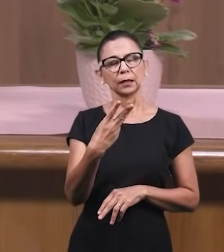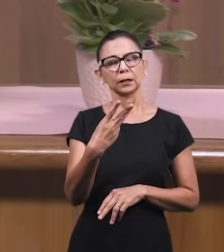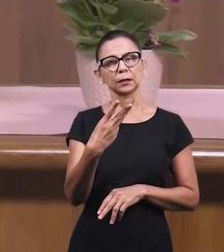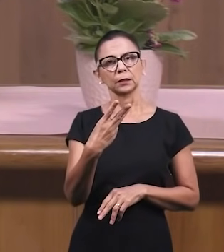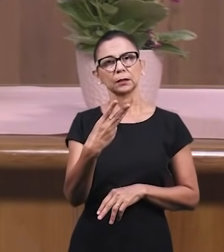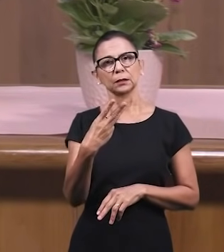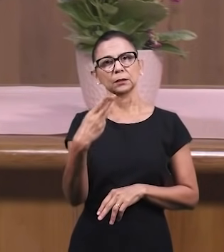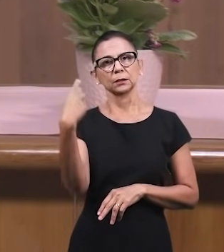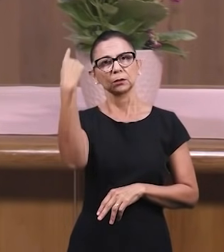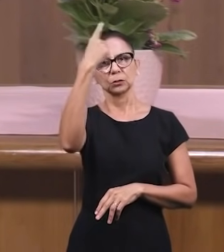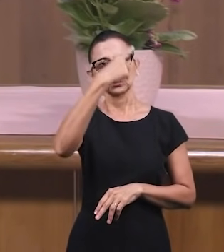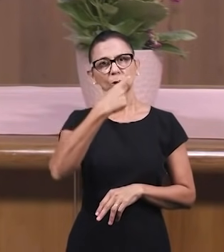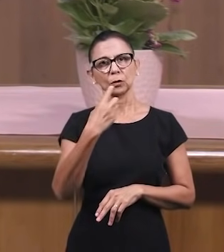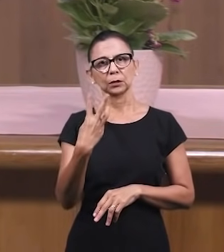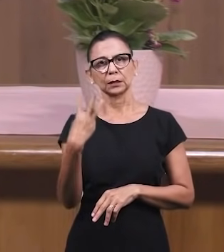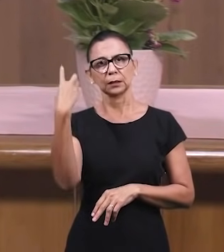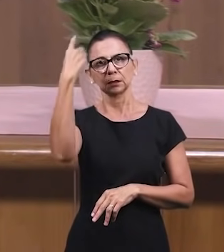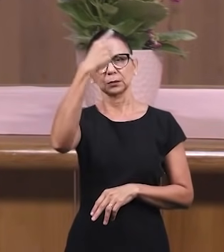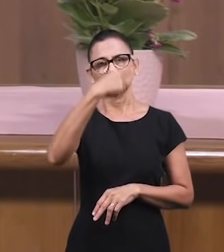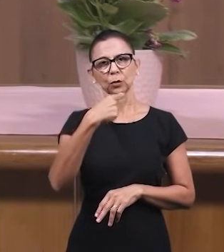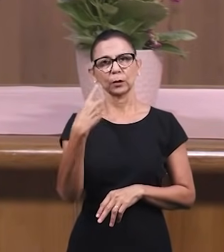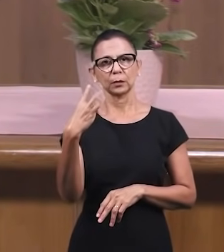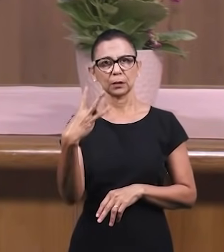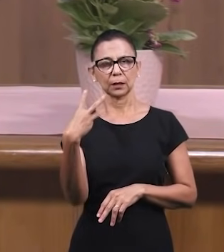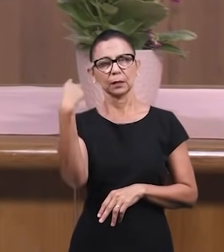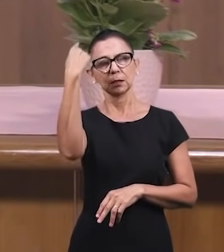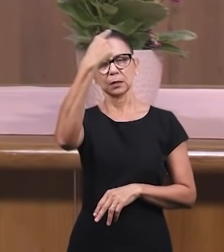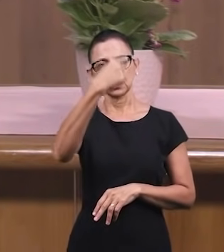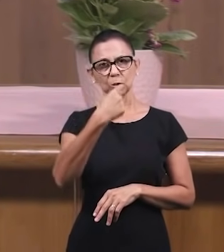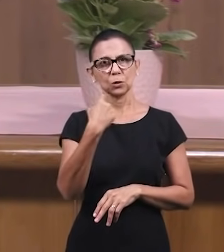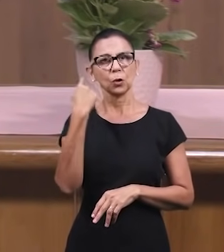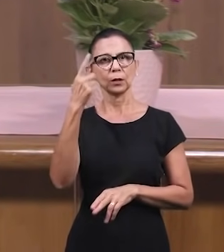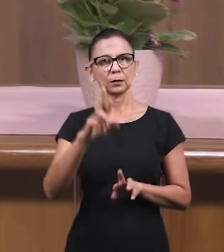9 às 15, das 15 às 18. Então,